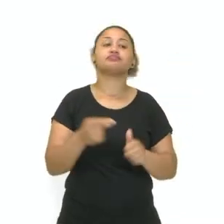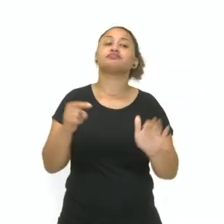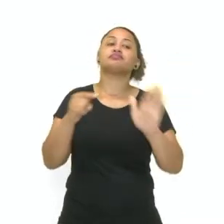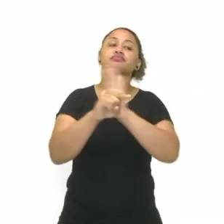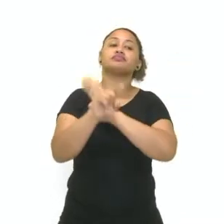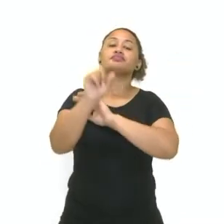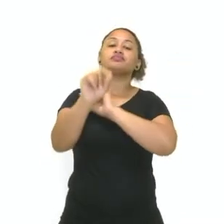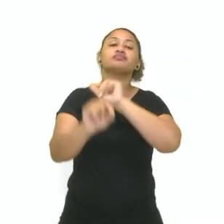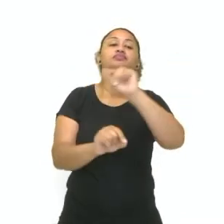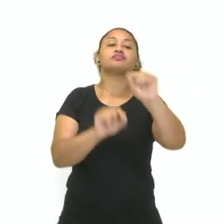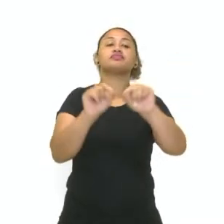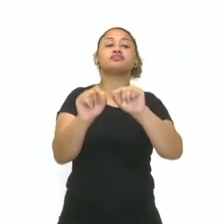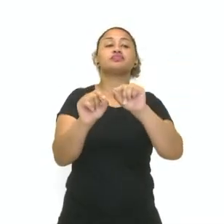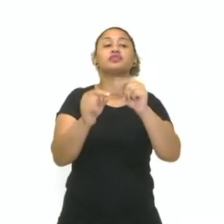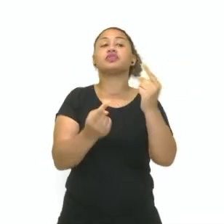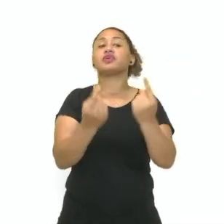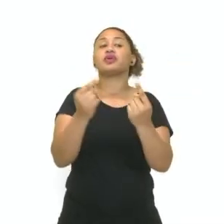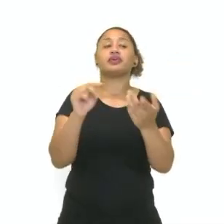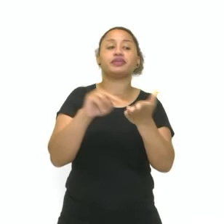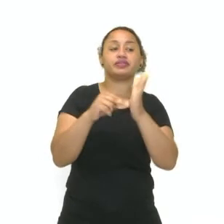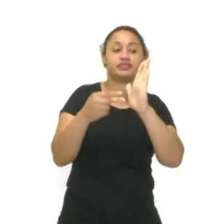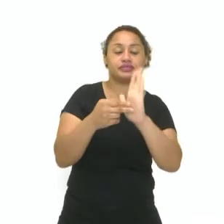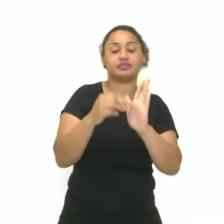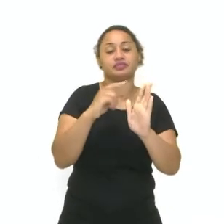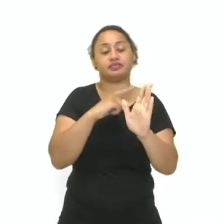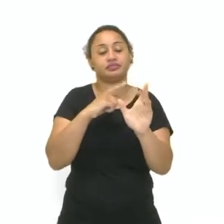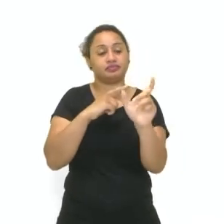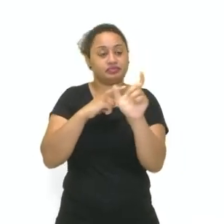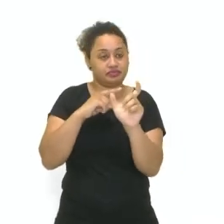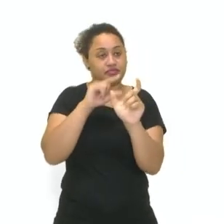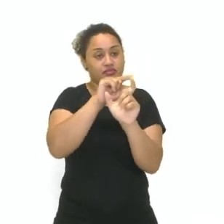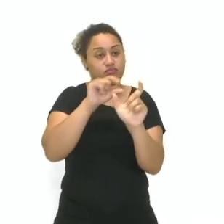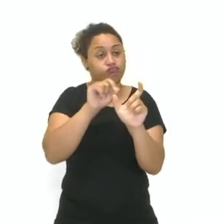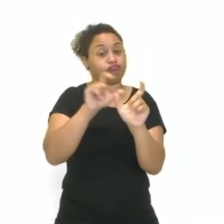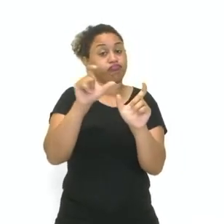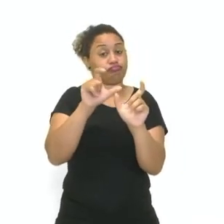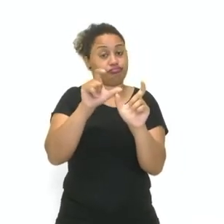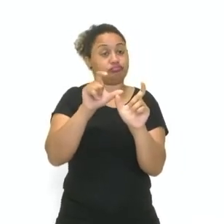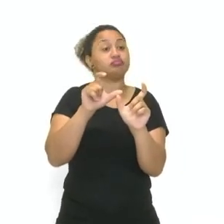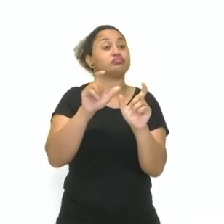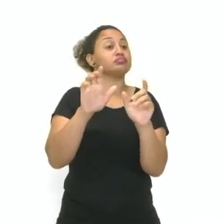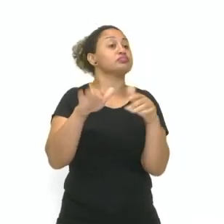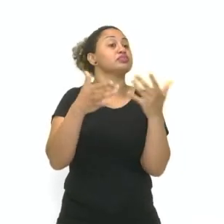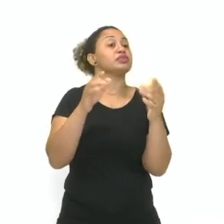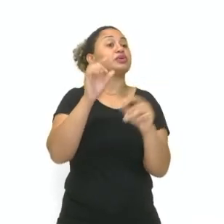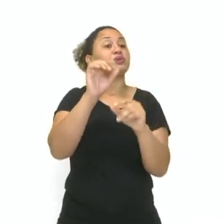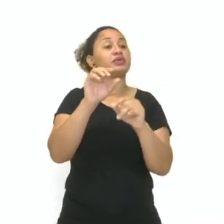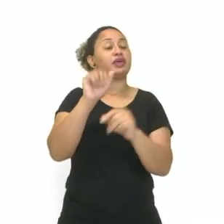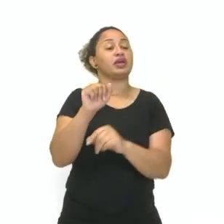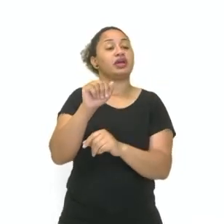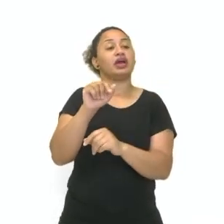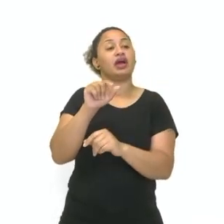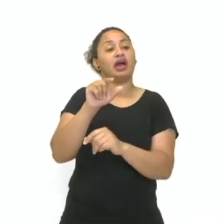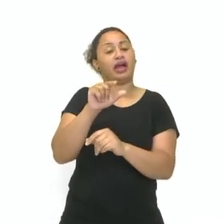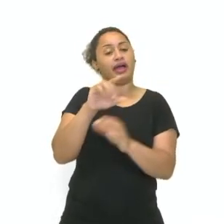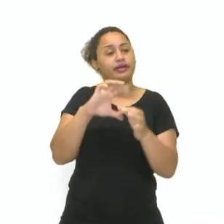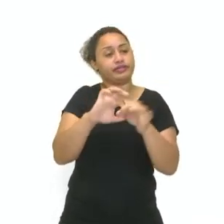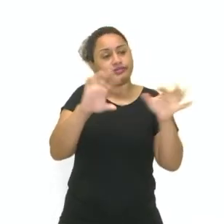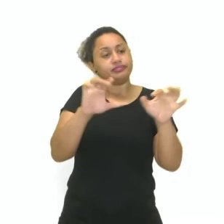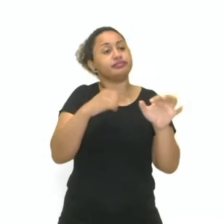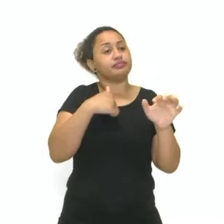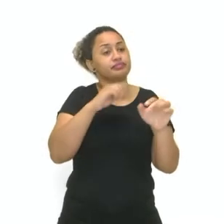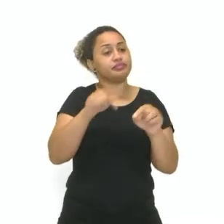é: qual o efeito de sentido das palavras em negrito? Então, eu negritei autorizados e